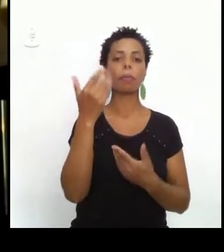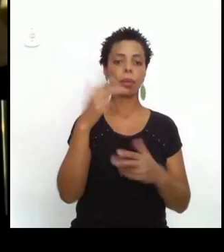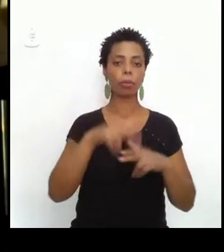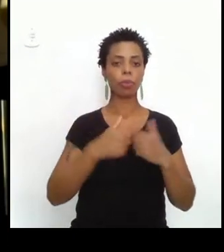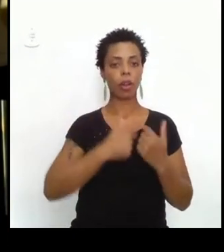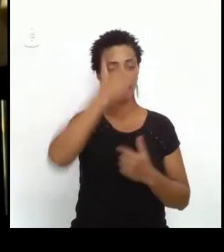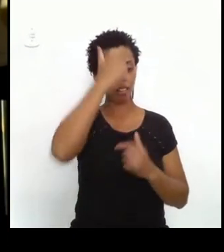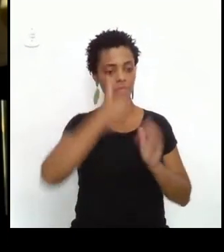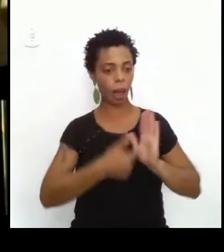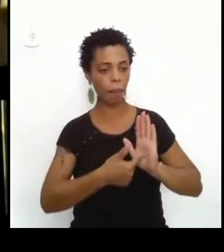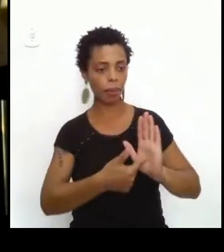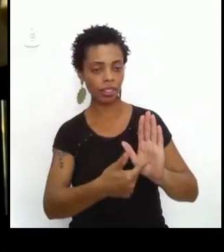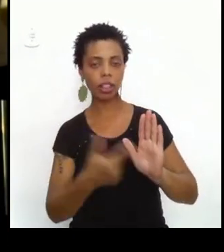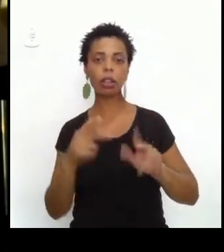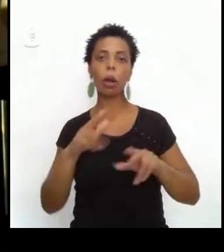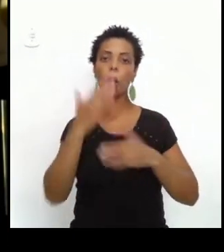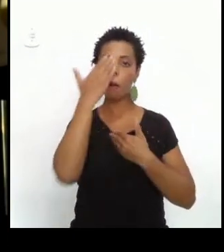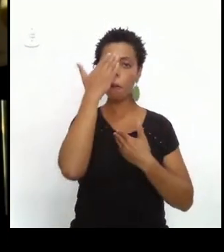a